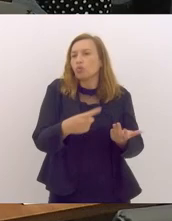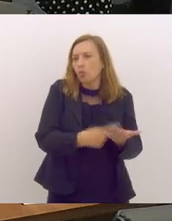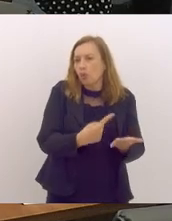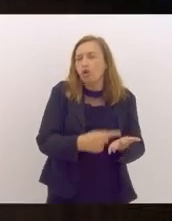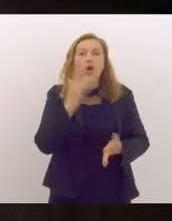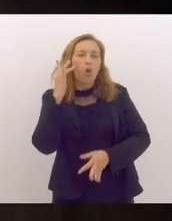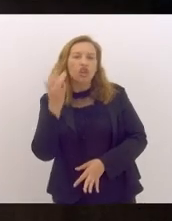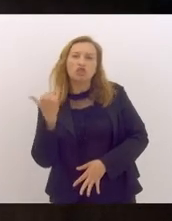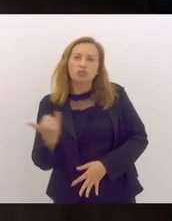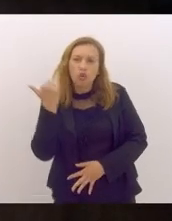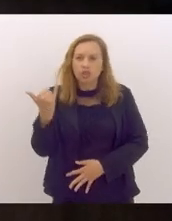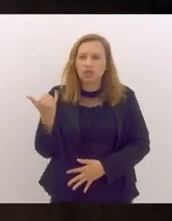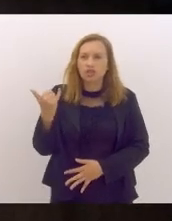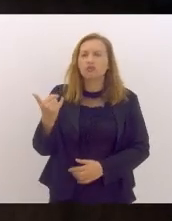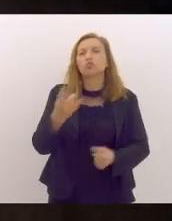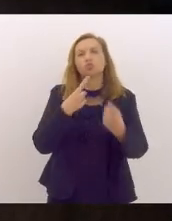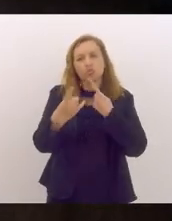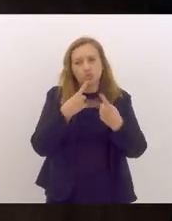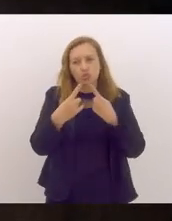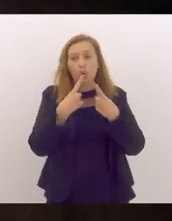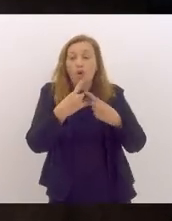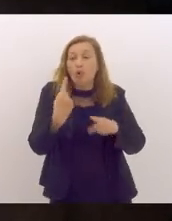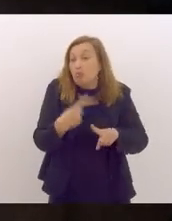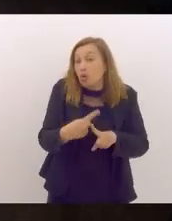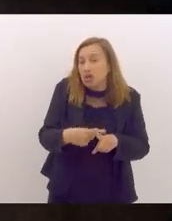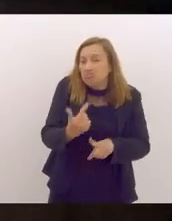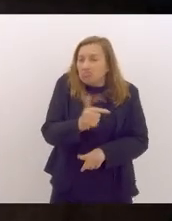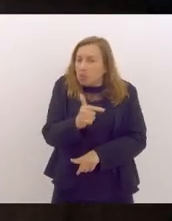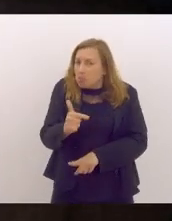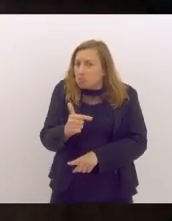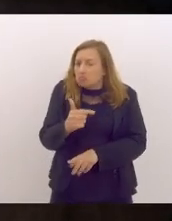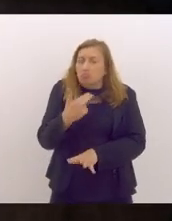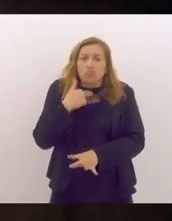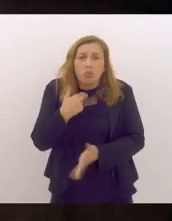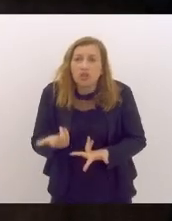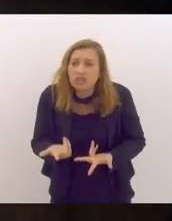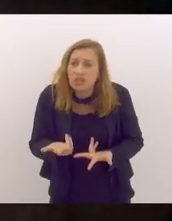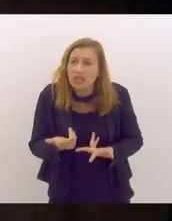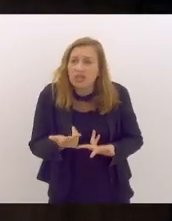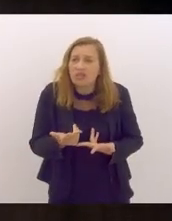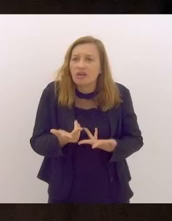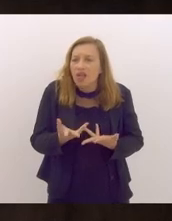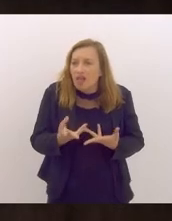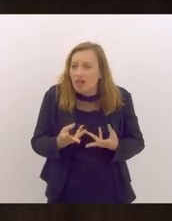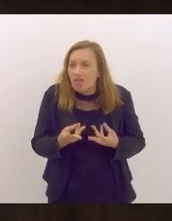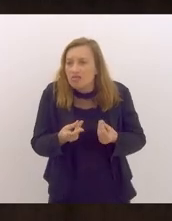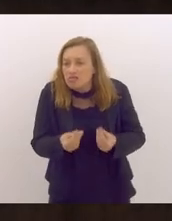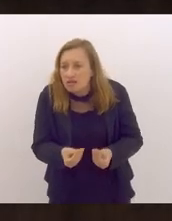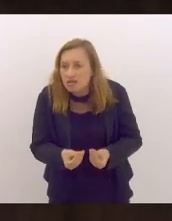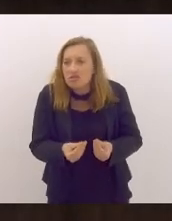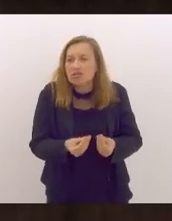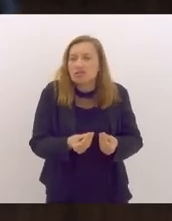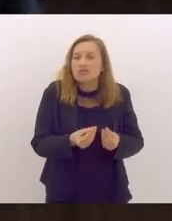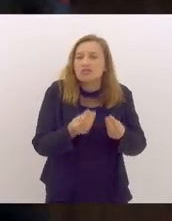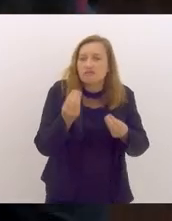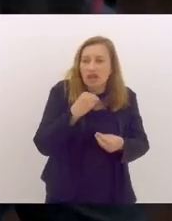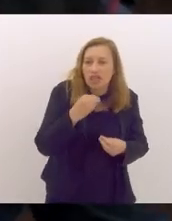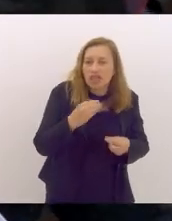Acho que é importante a gente fazer o debate, porque não podemos também fragilizar servidores